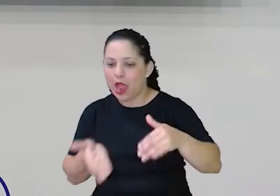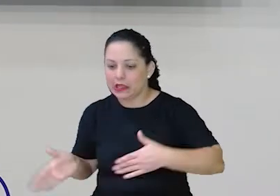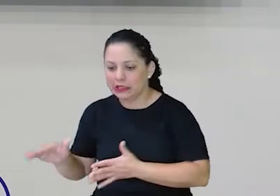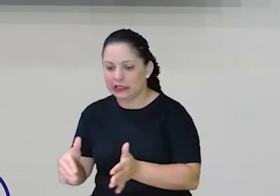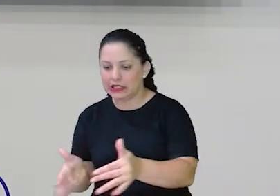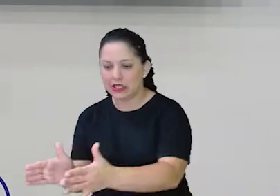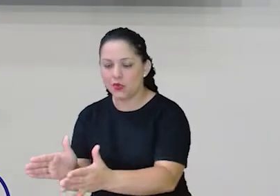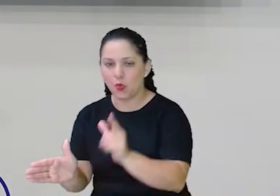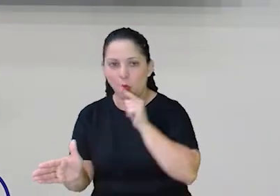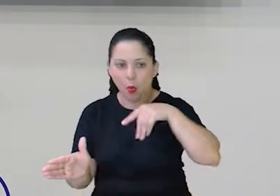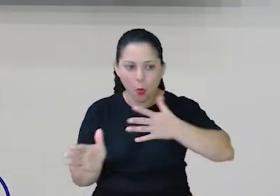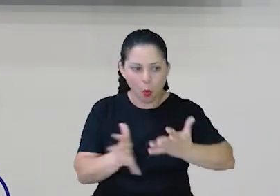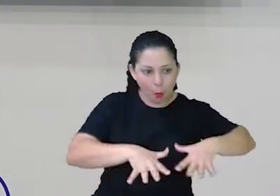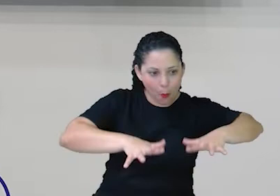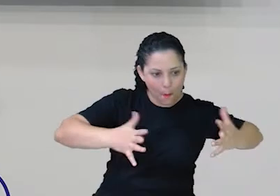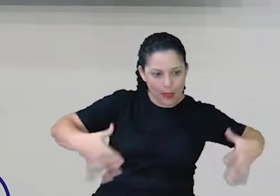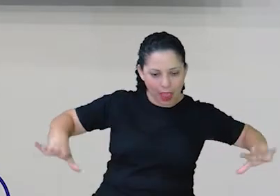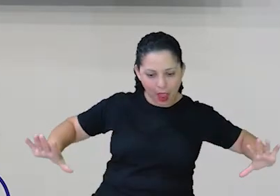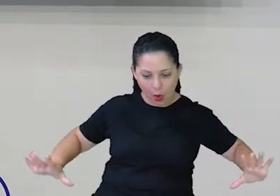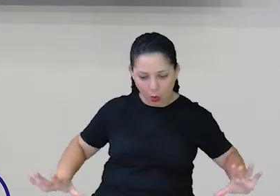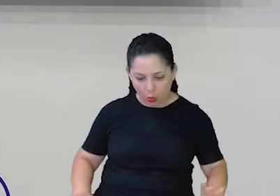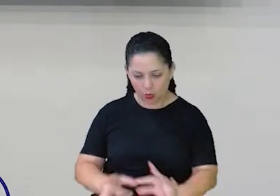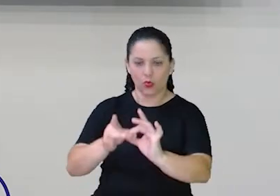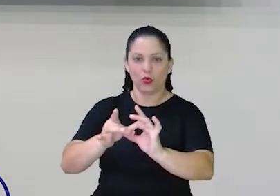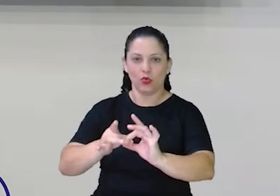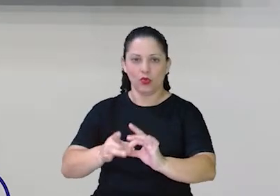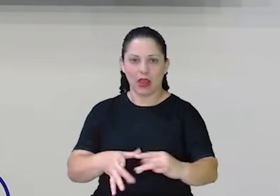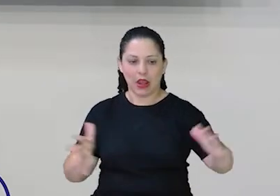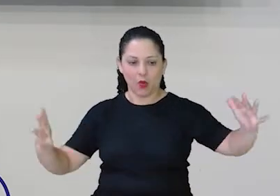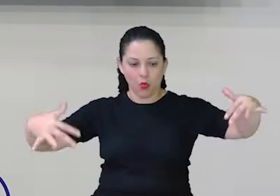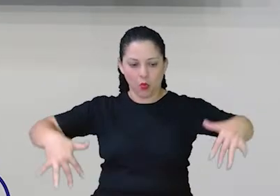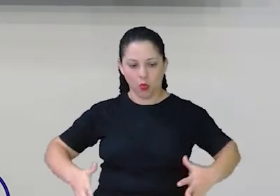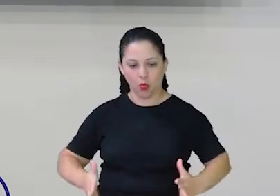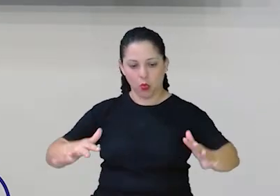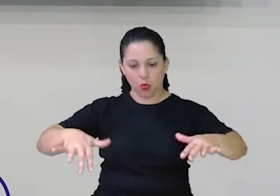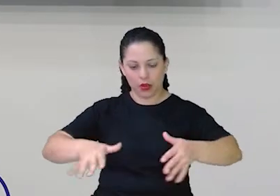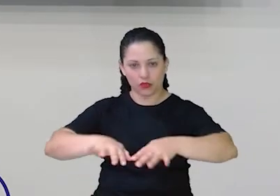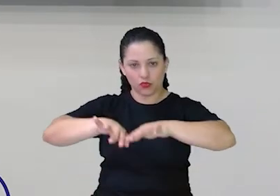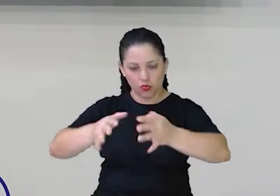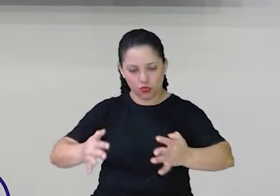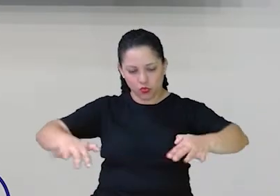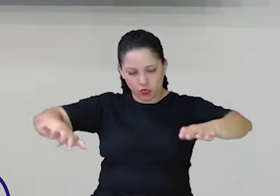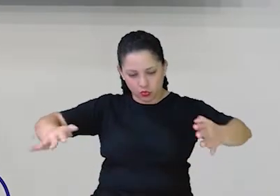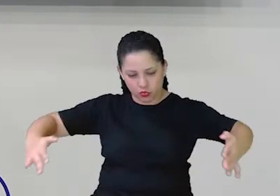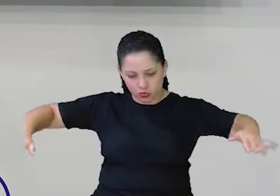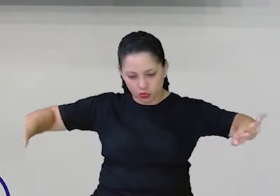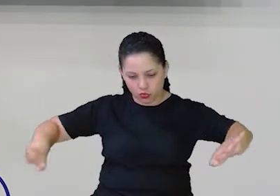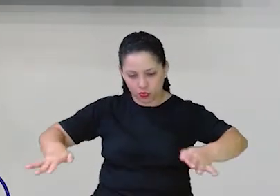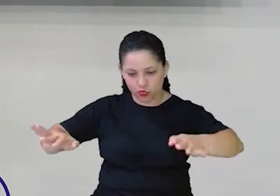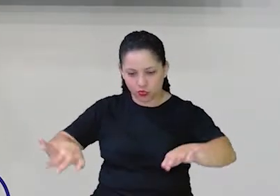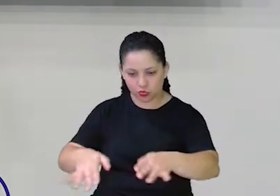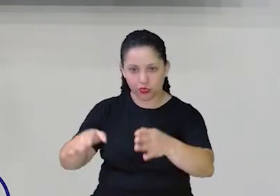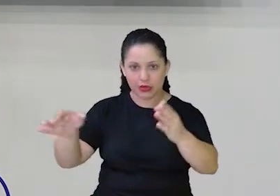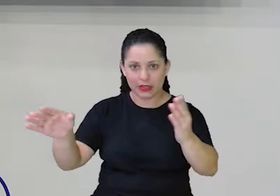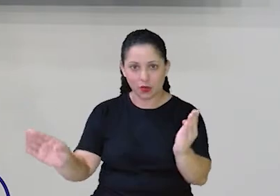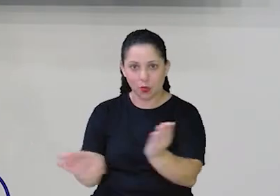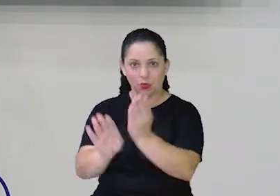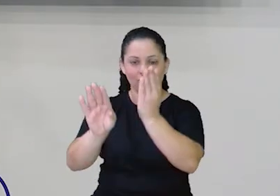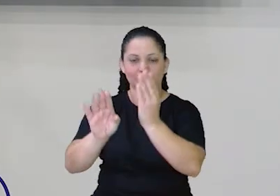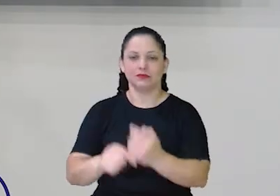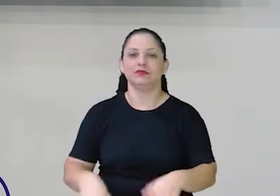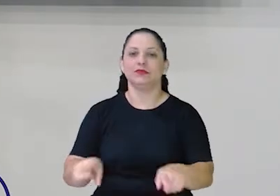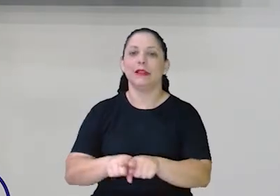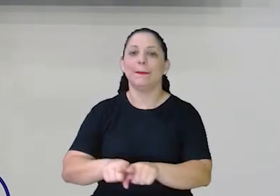ou diretamente expostos à costa, sujeito ao regime das marés e dominado por espécies de